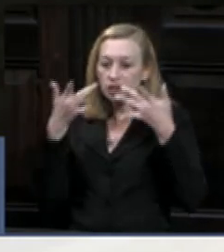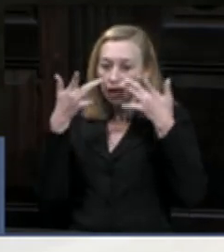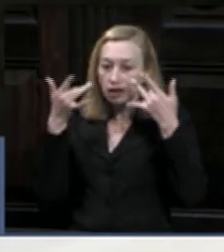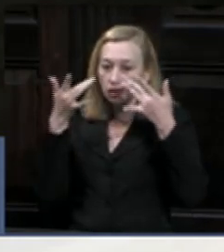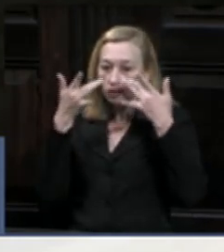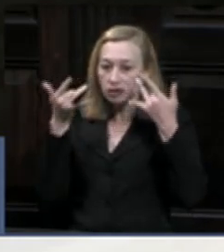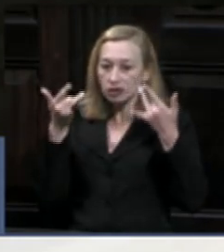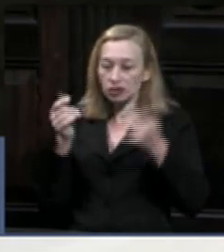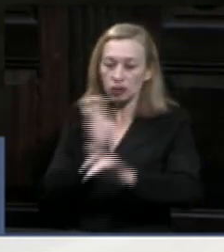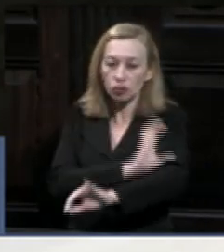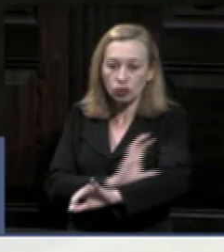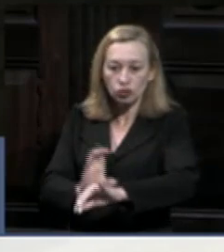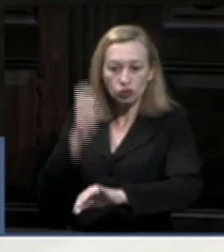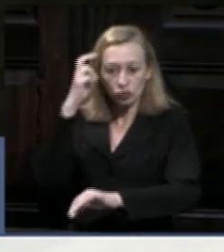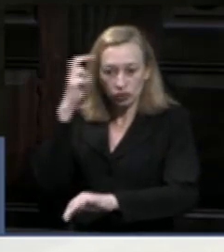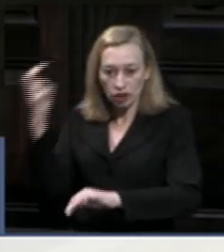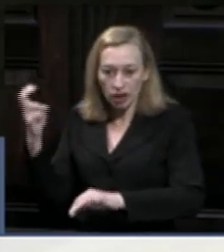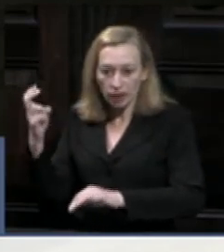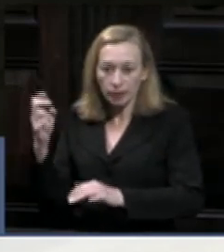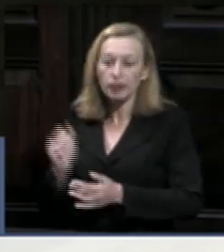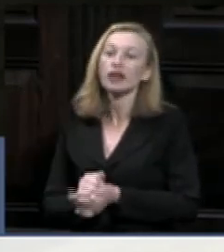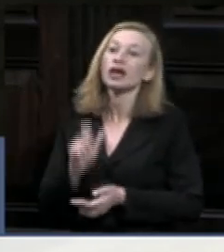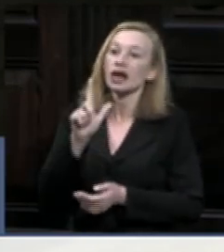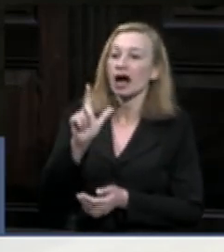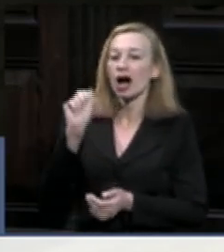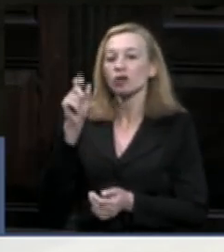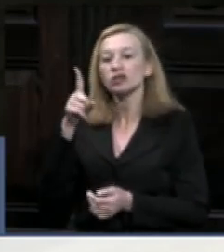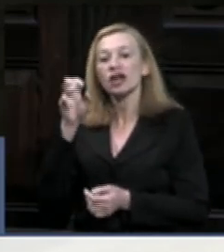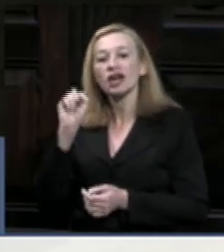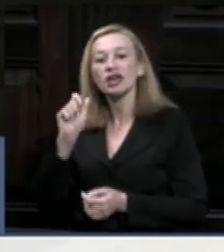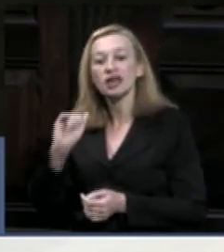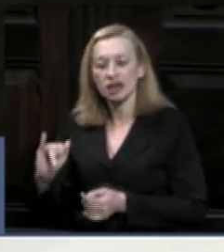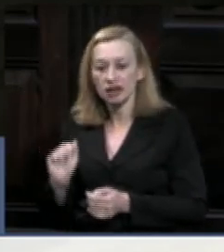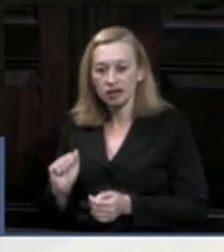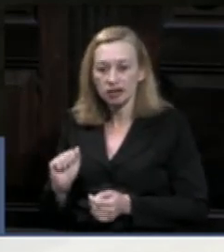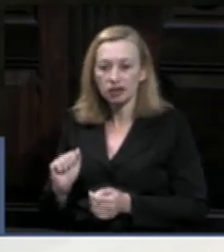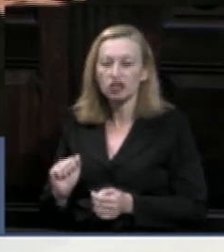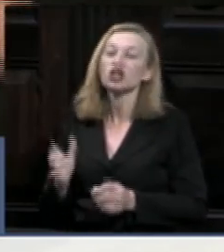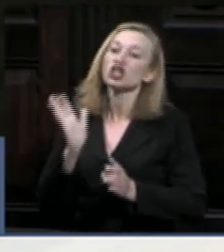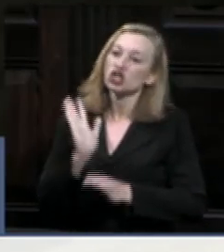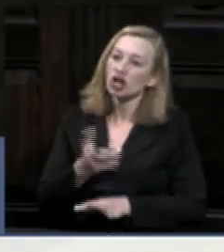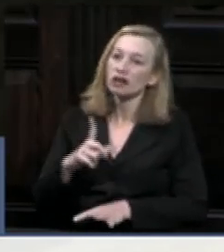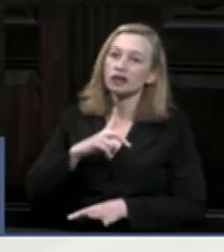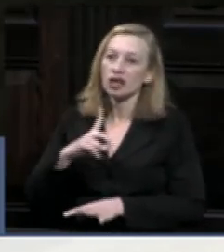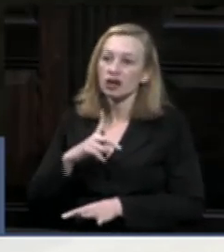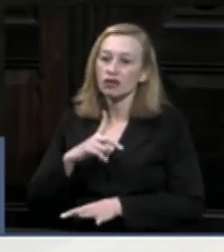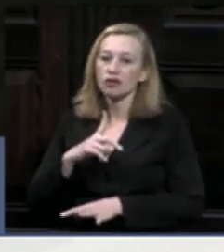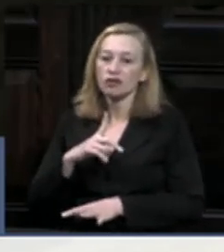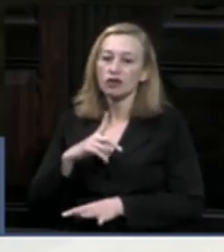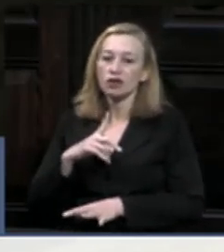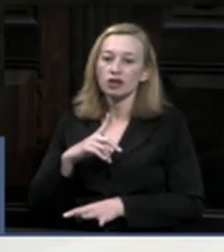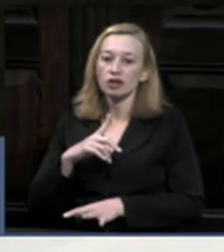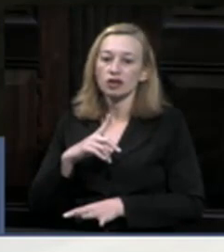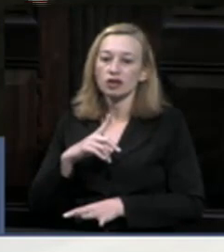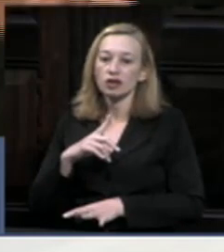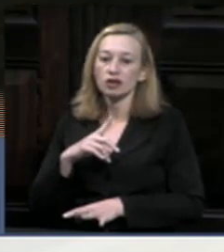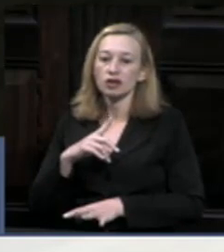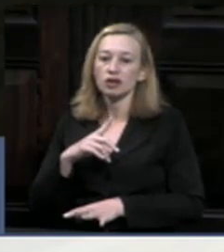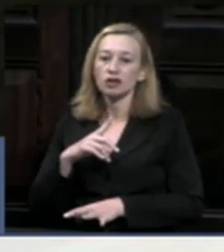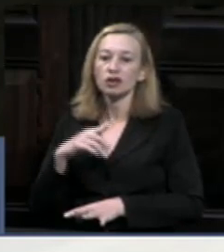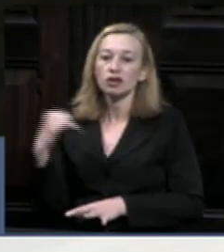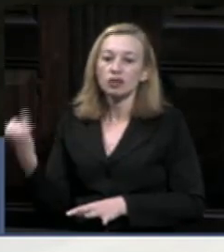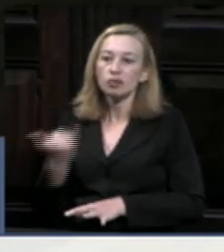desprezo maior sucateamento já teve um papel importante na região nas atividades